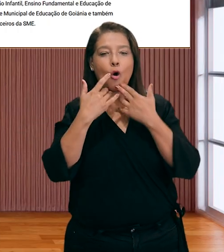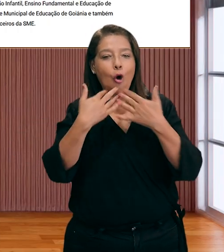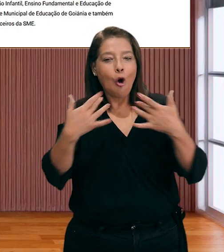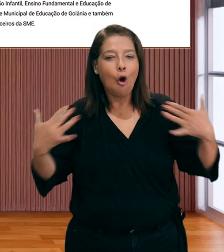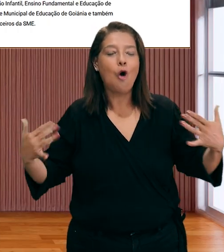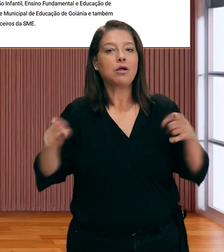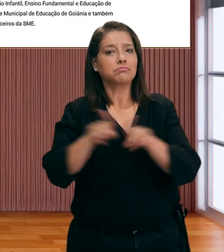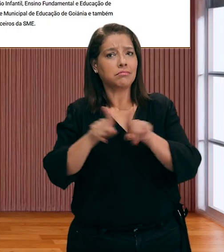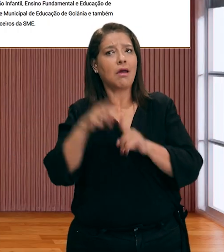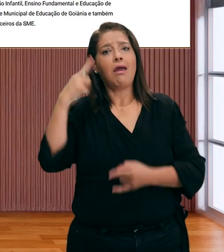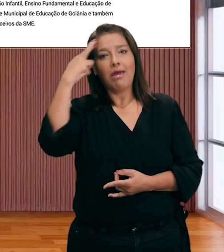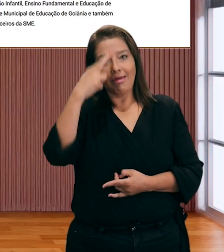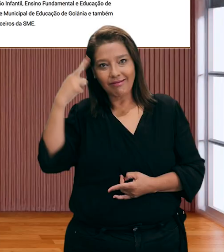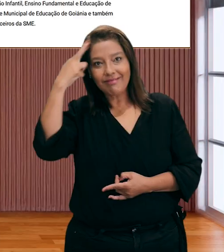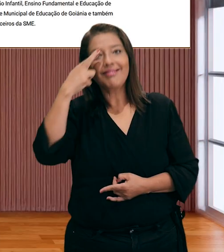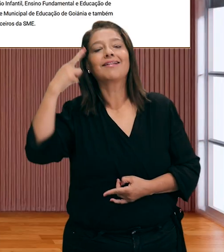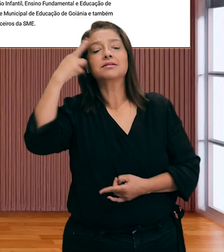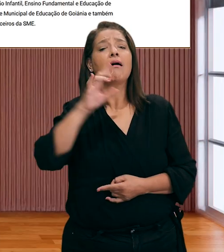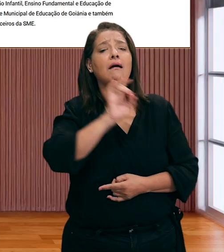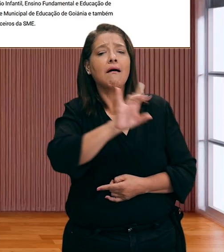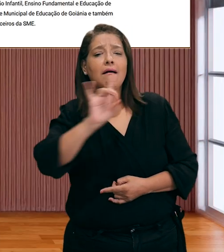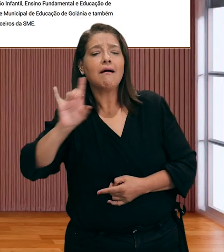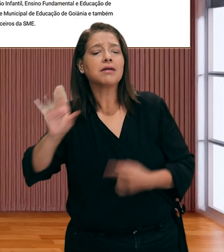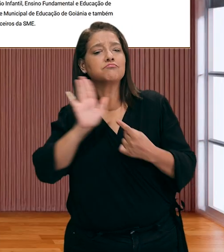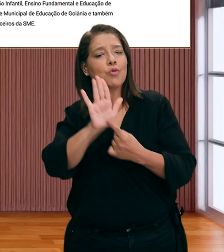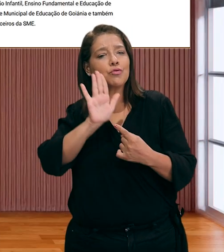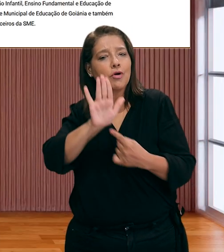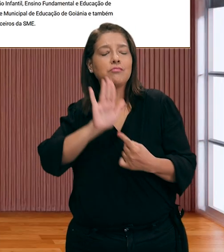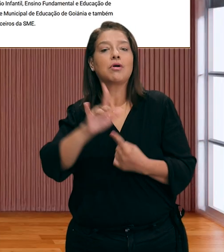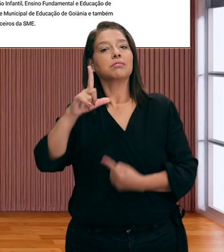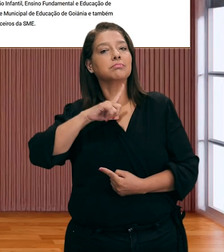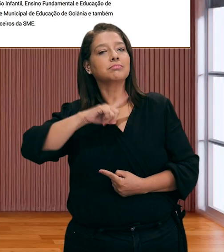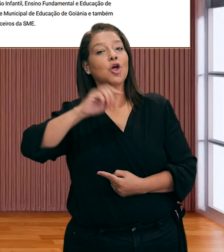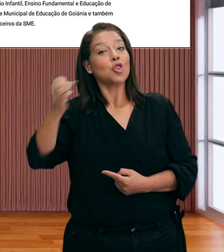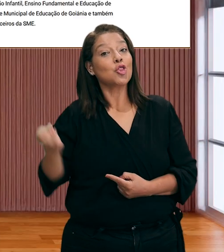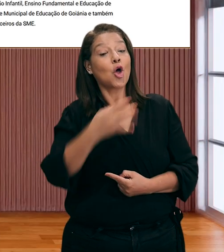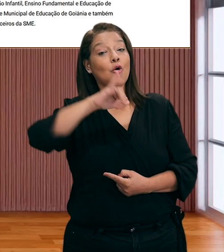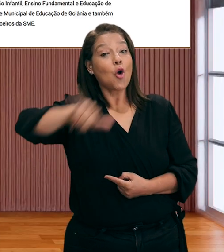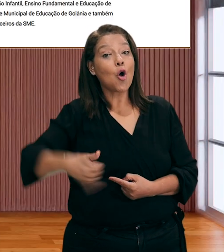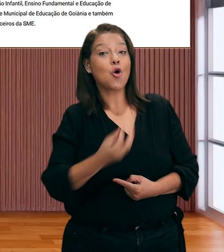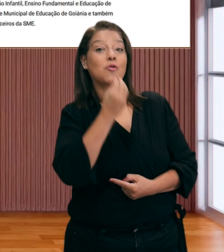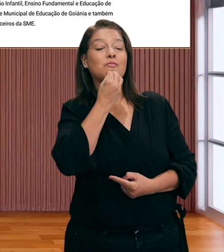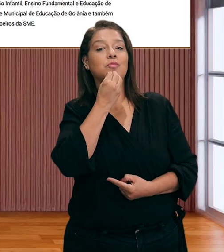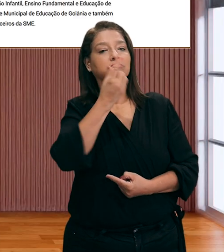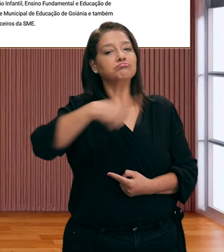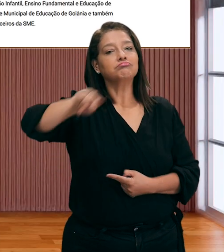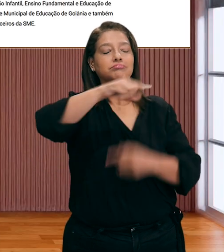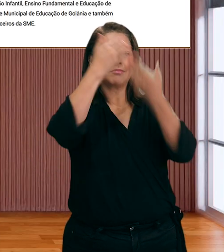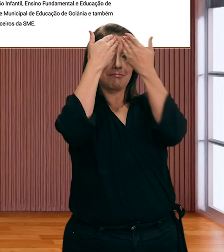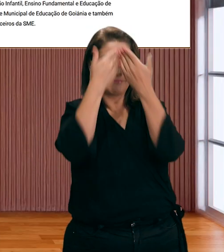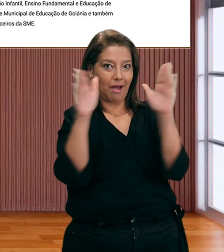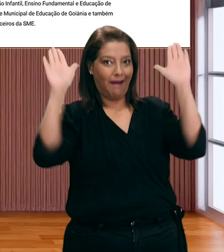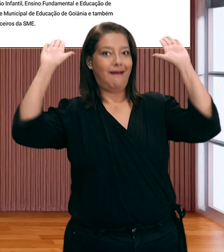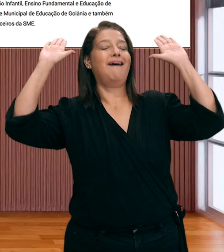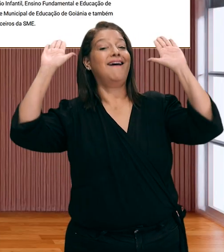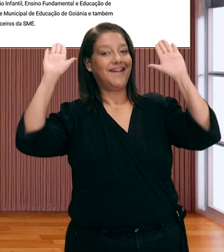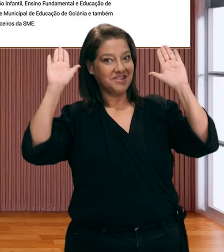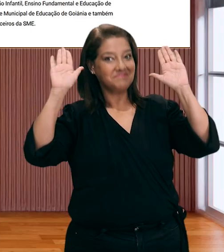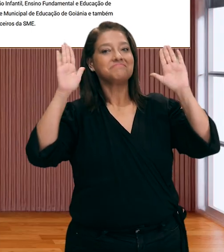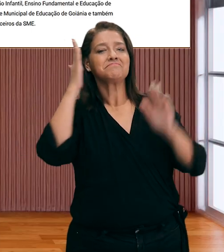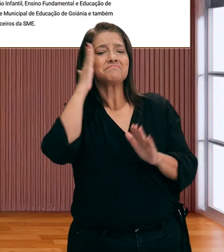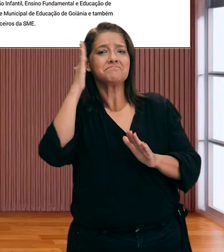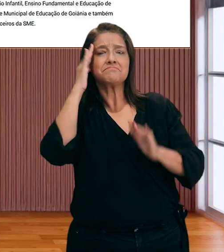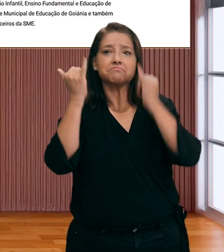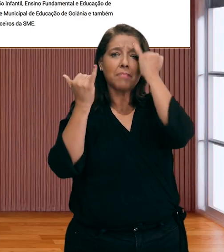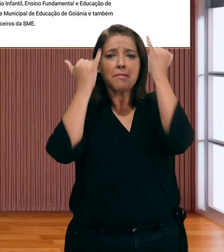ideias, cores e reflexões. Cada programa é uma nova oportunidade de abrir a